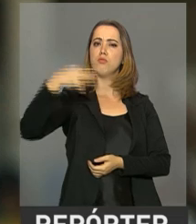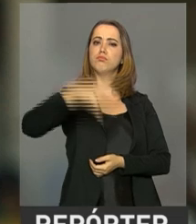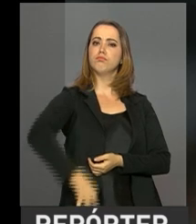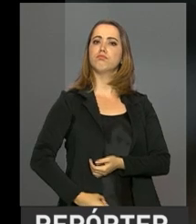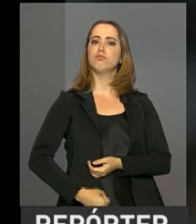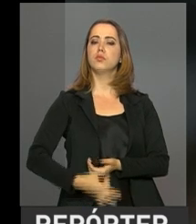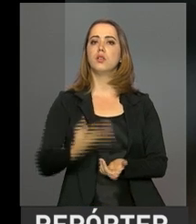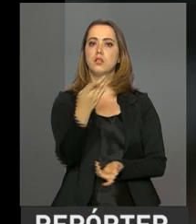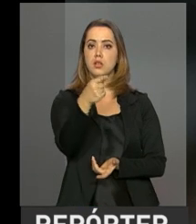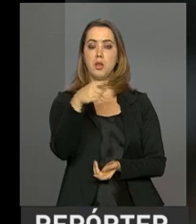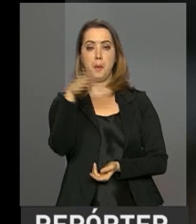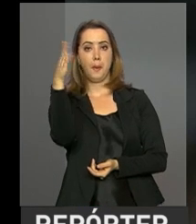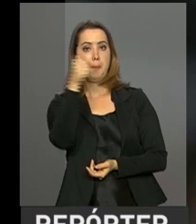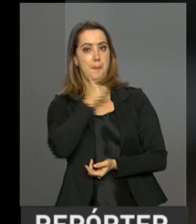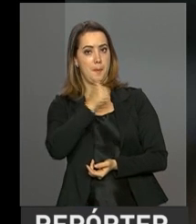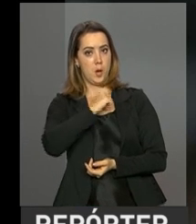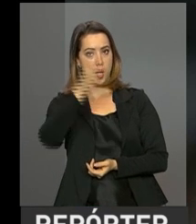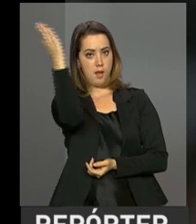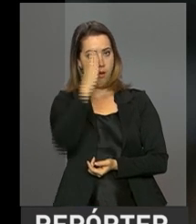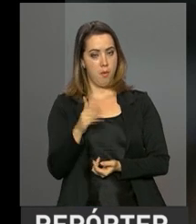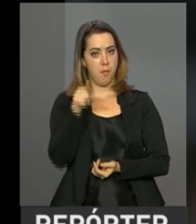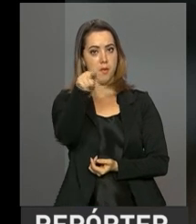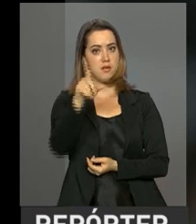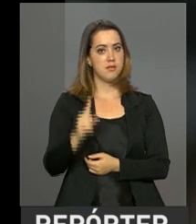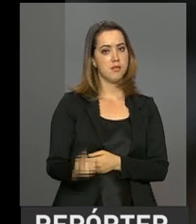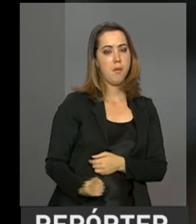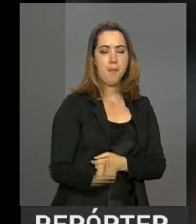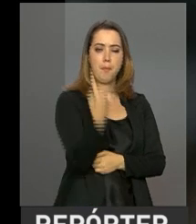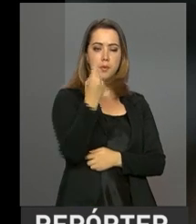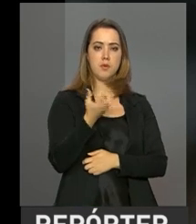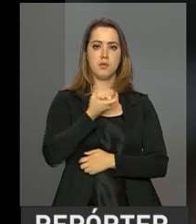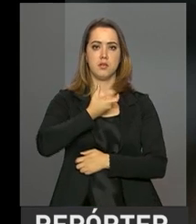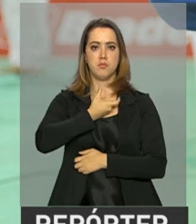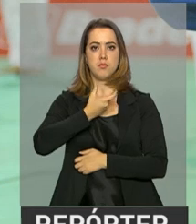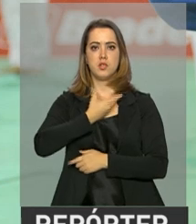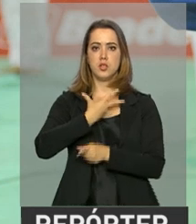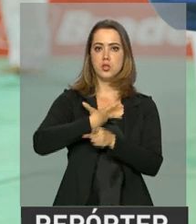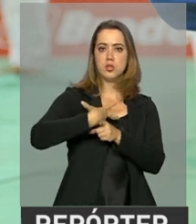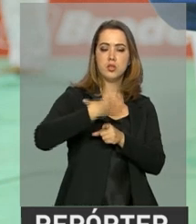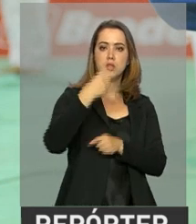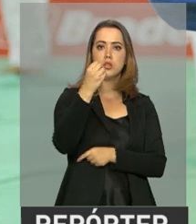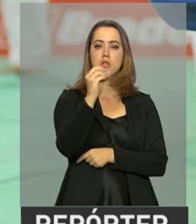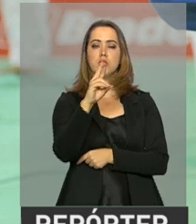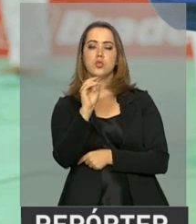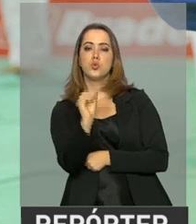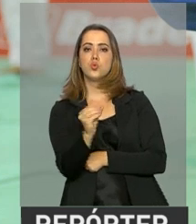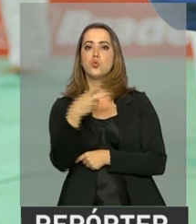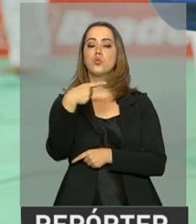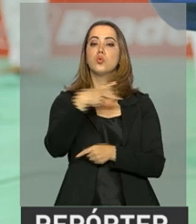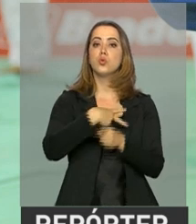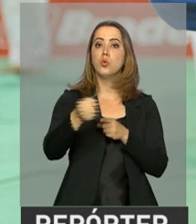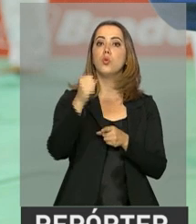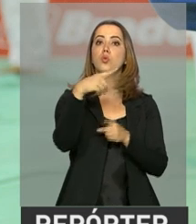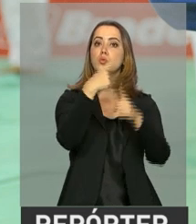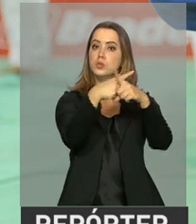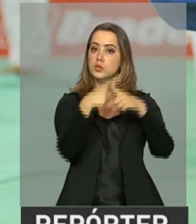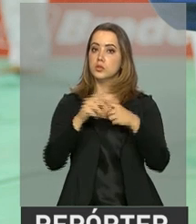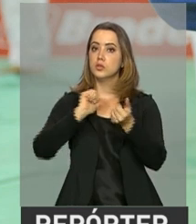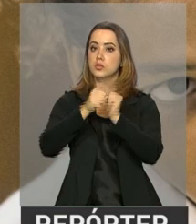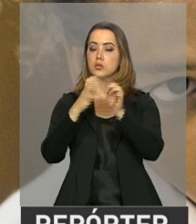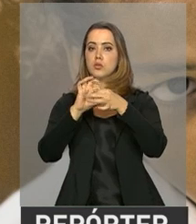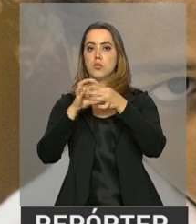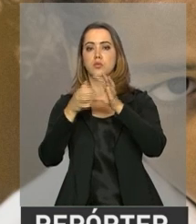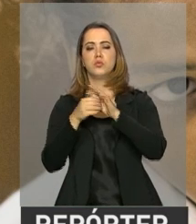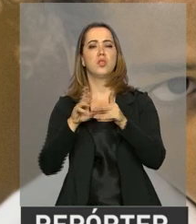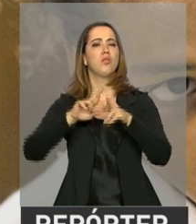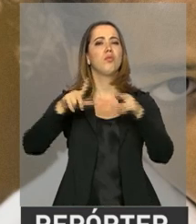Determinação. A brasileira vencedora da primeira medalha de ouro nas Olimpíadas enfrentou vários desafios antes de alcançar o